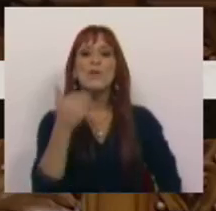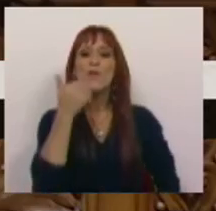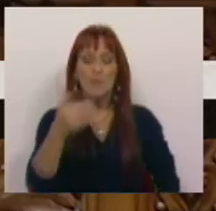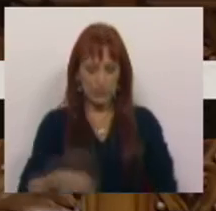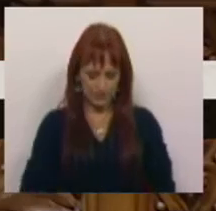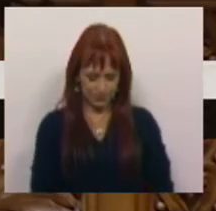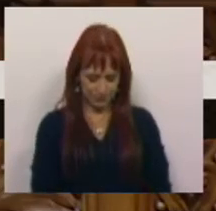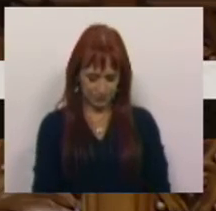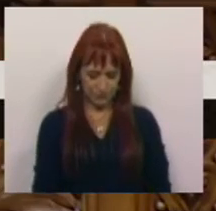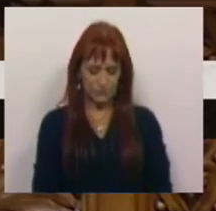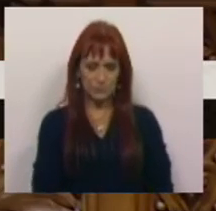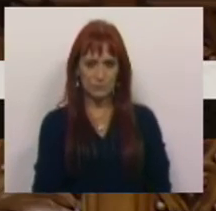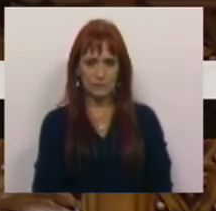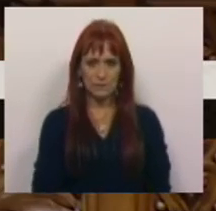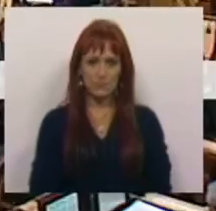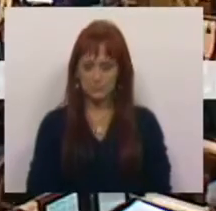faz favor.